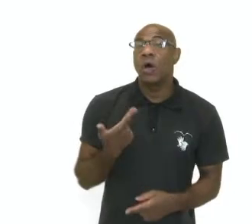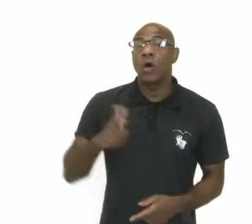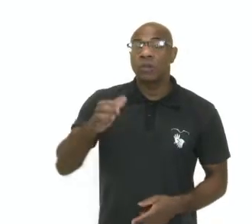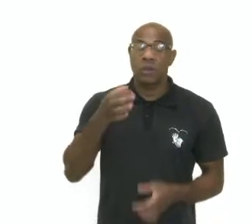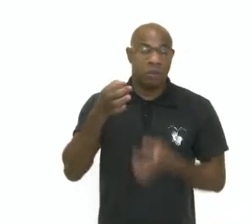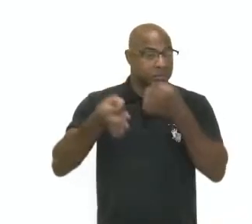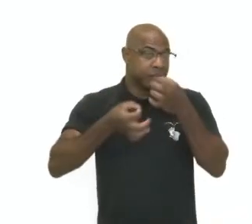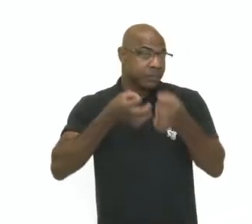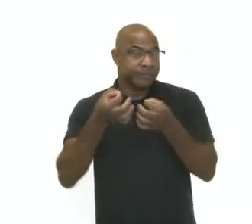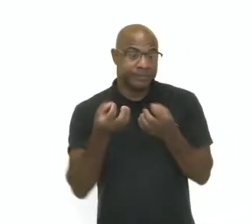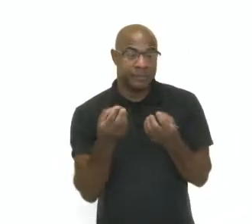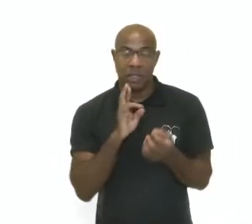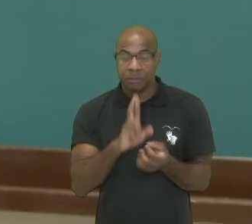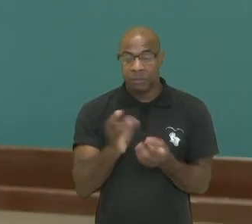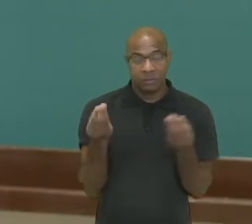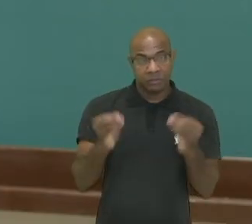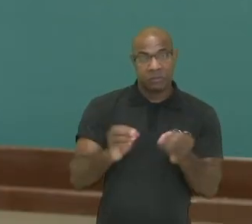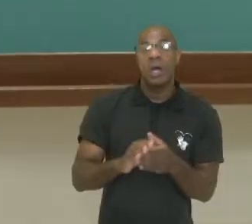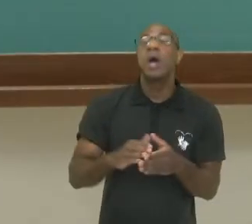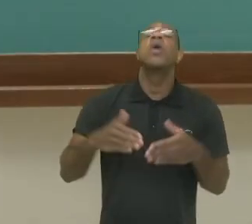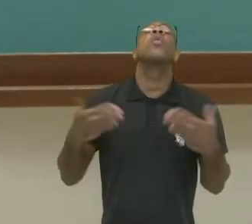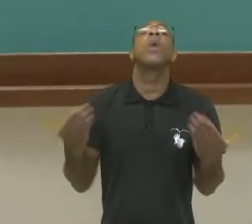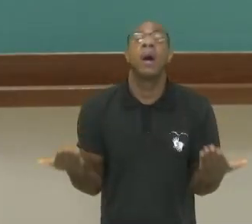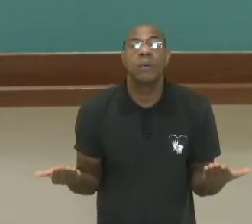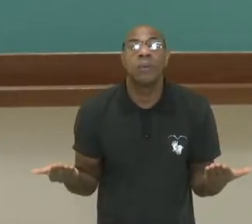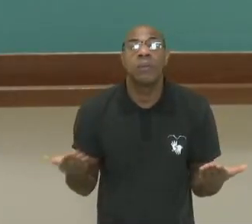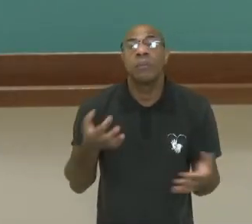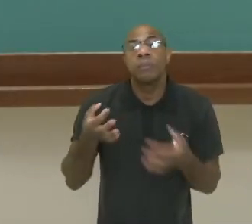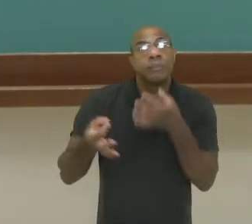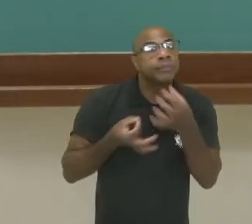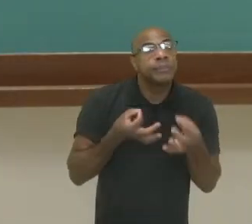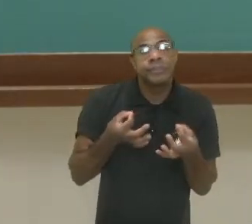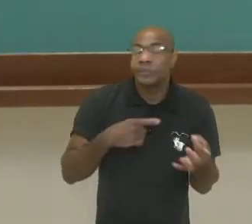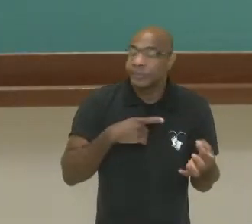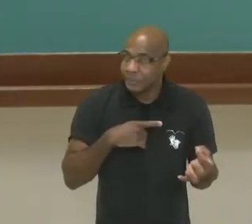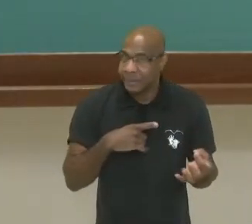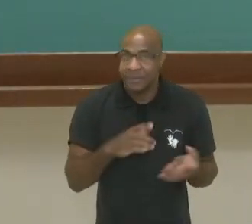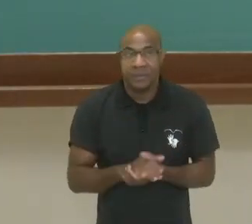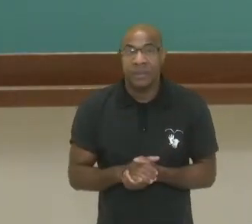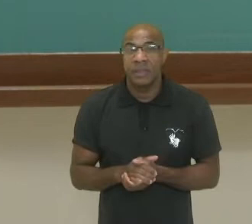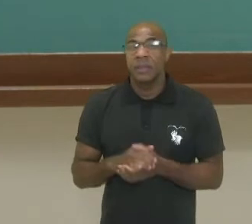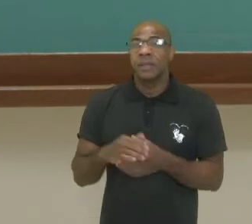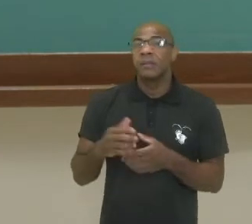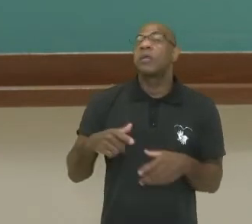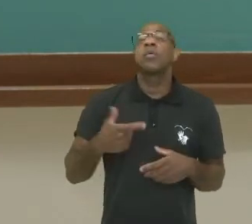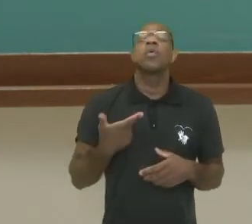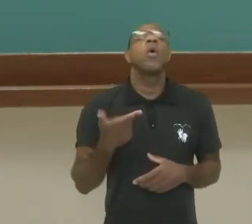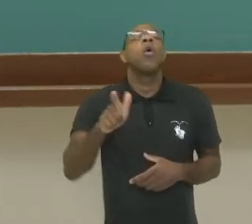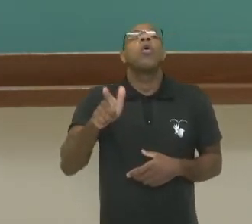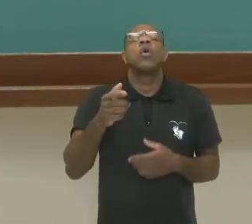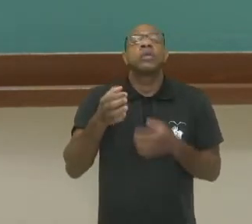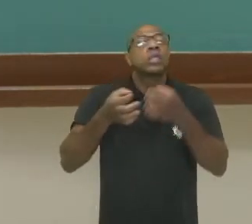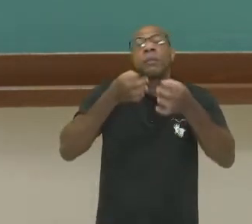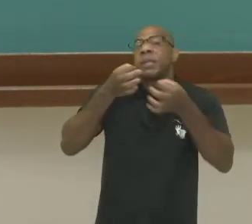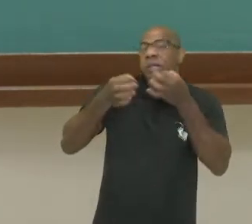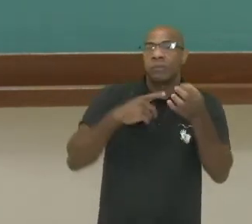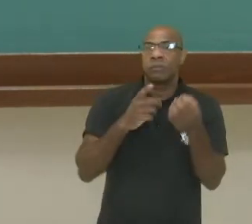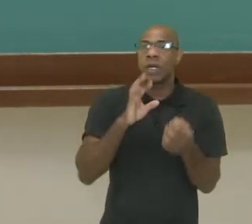o debate. Quais questões? Então você vai analisar quais outras questões